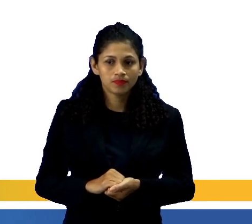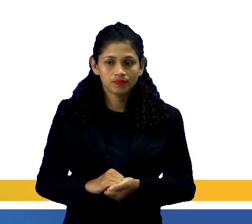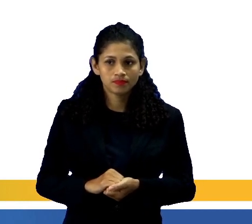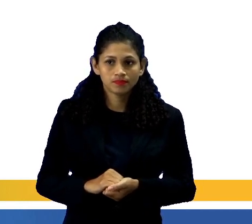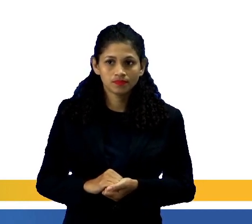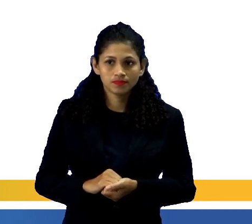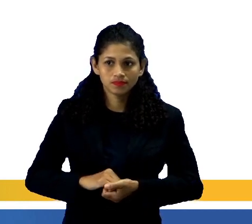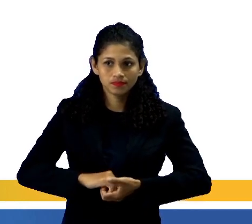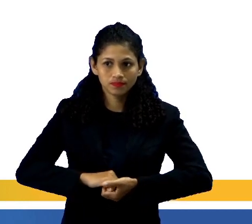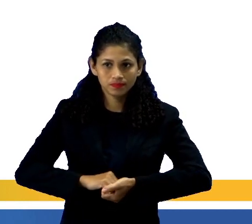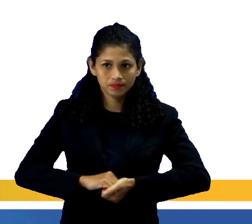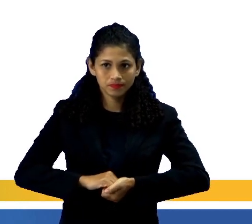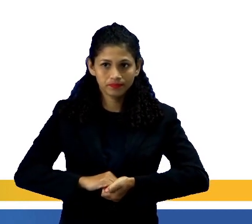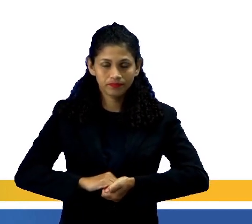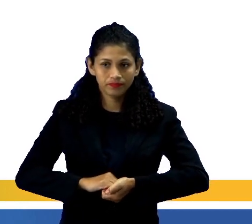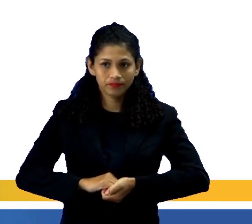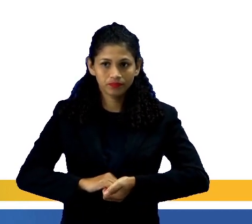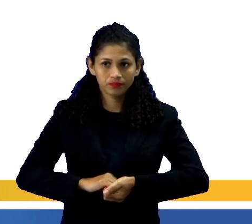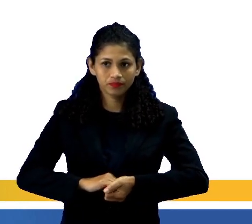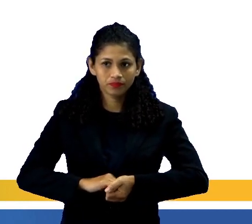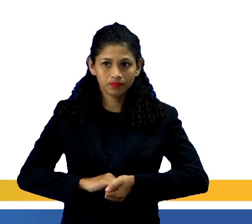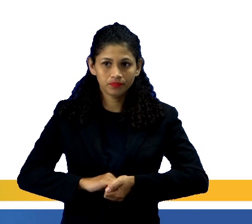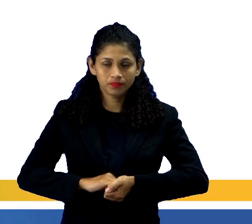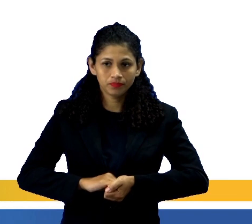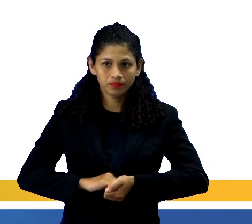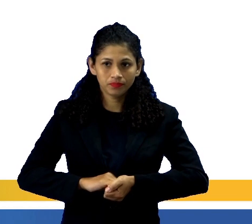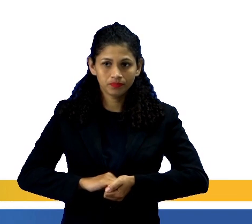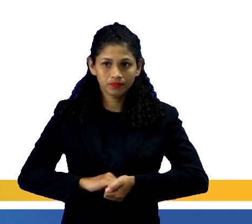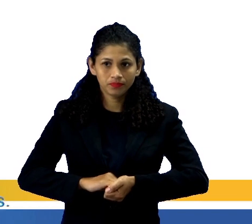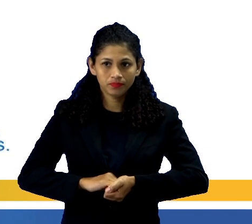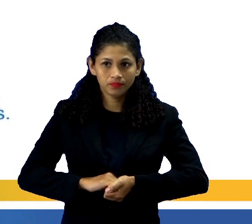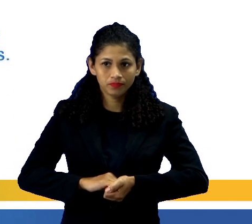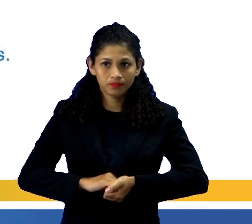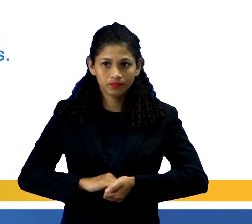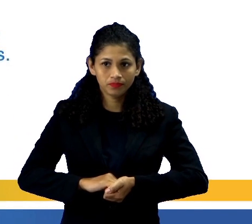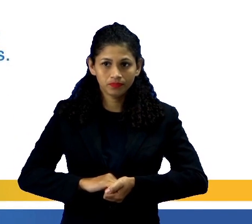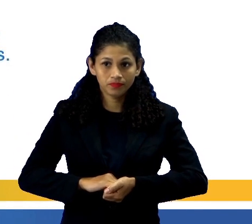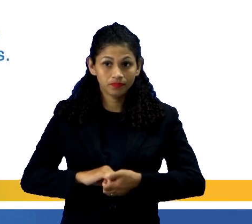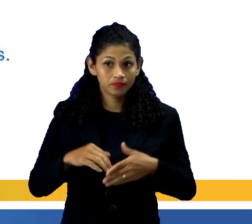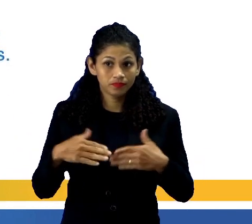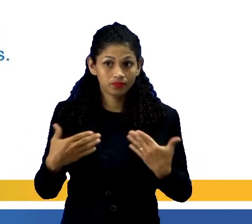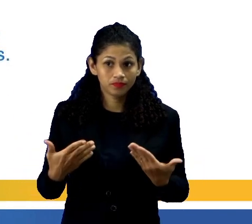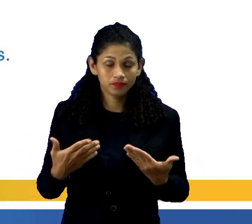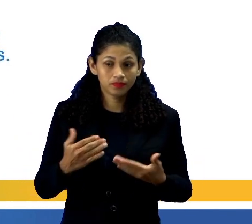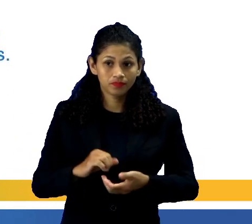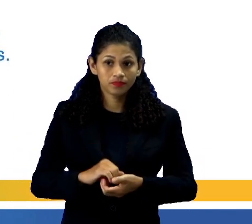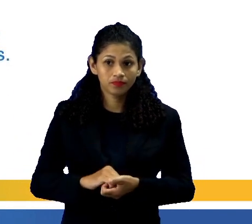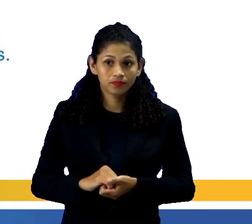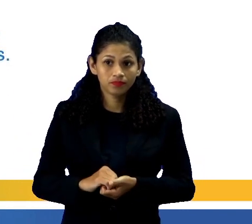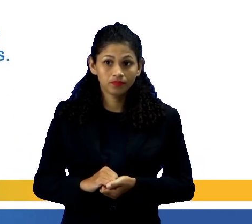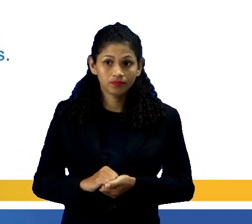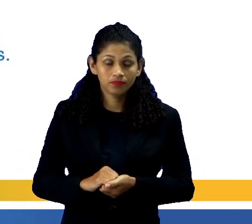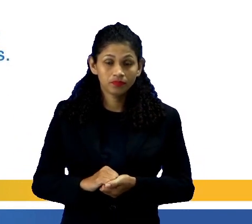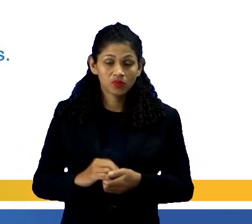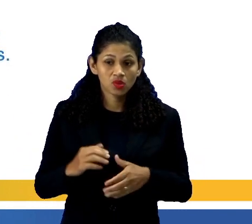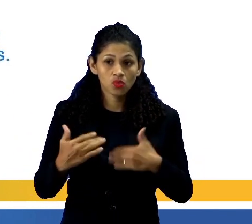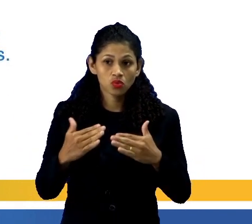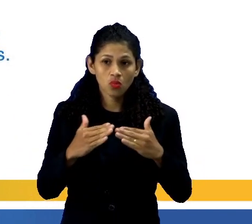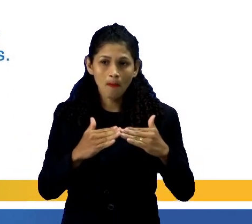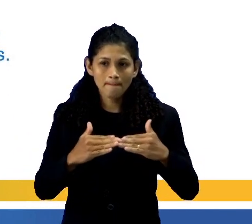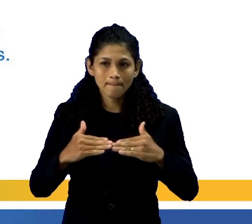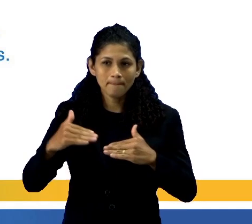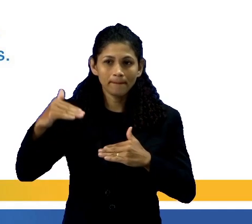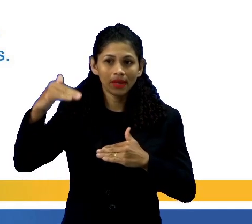ou quando uma diminui, a outra aumenta, assim sucessivamente. Então, vamos lá. Quanto maior